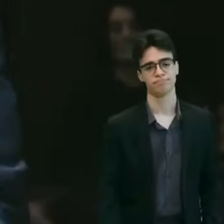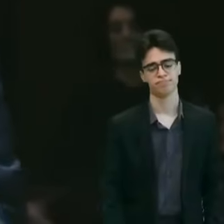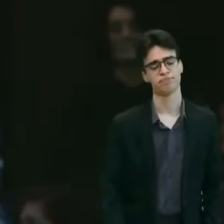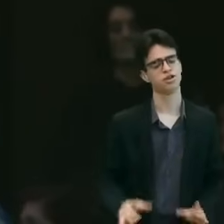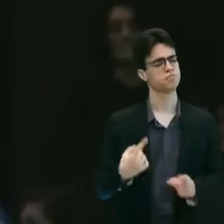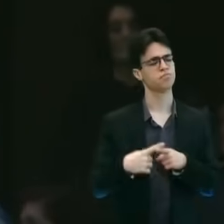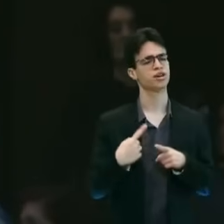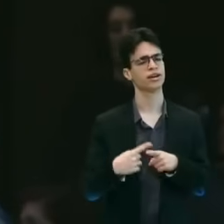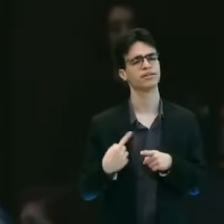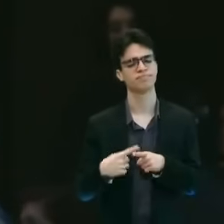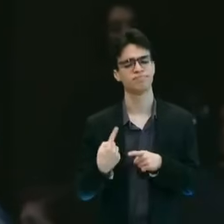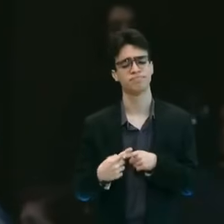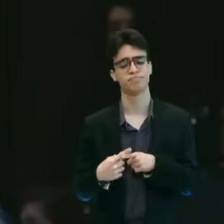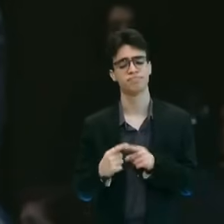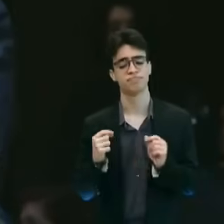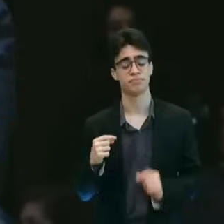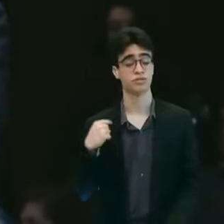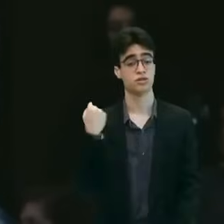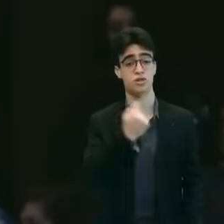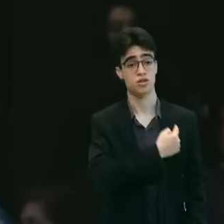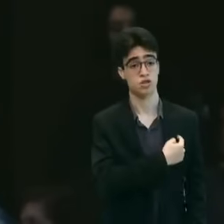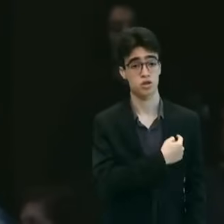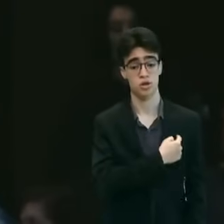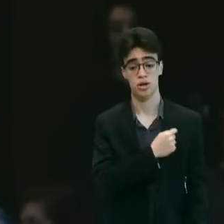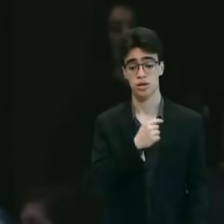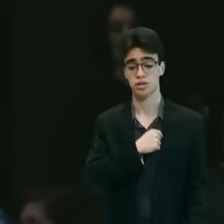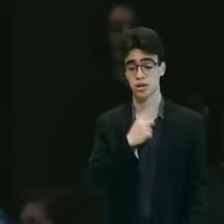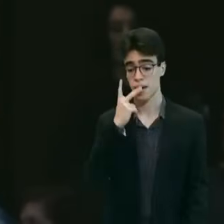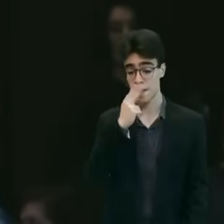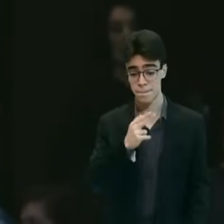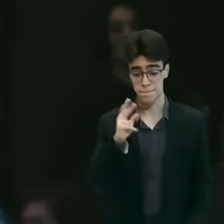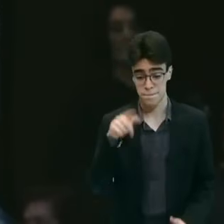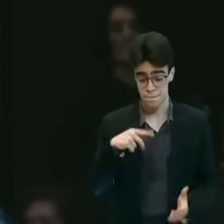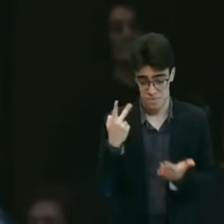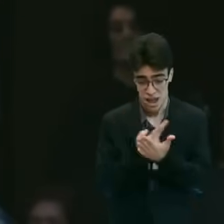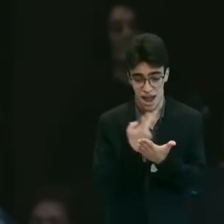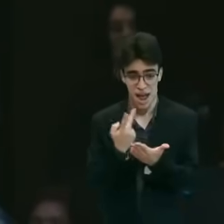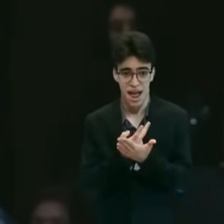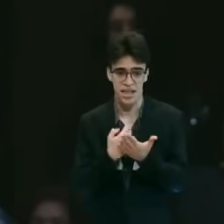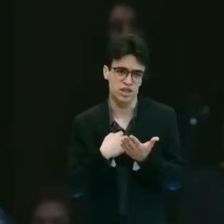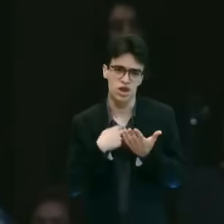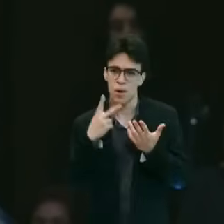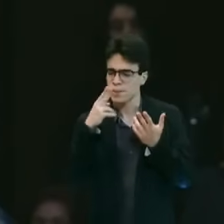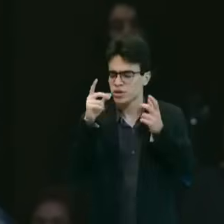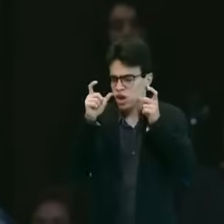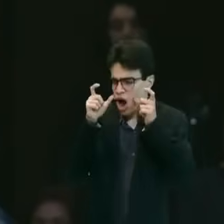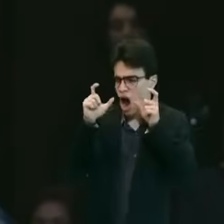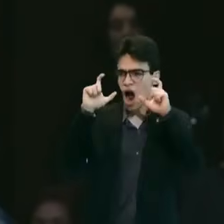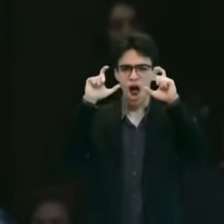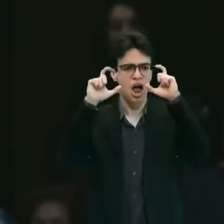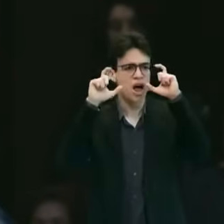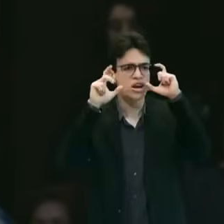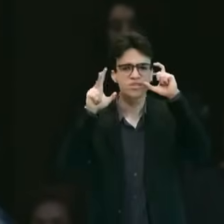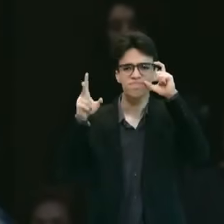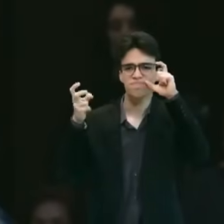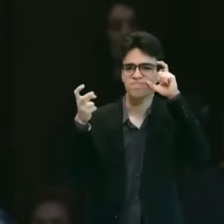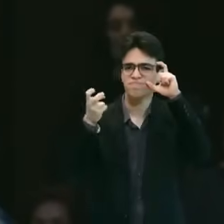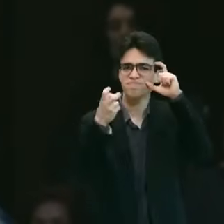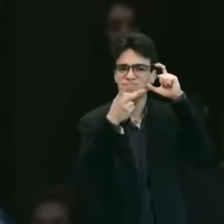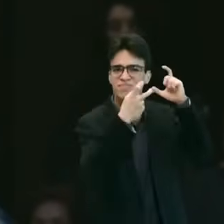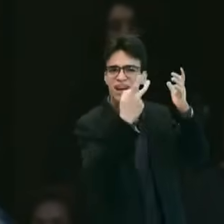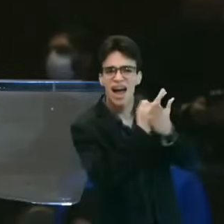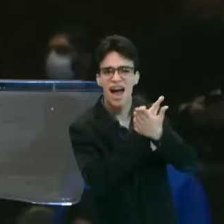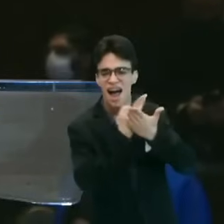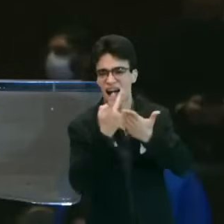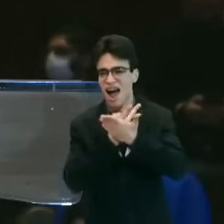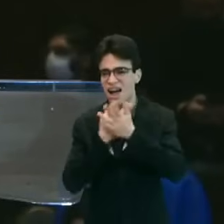Por quê? Porque quando a gente está olhando com esses óculos, né, que desfiguram a